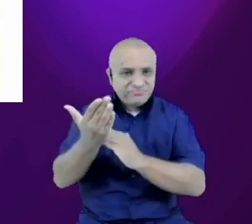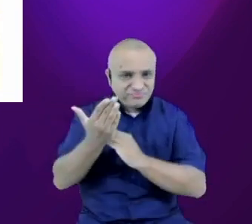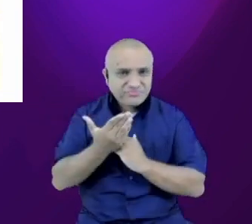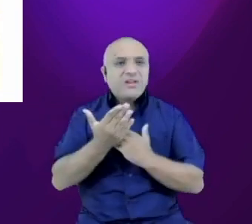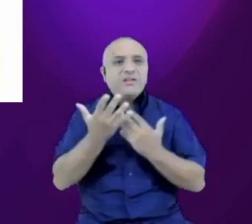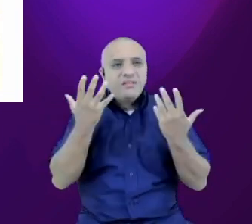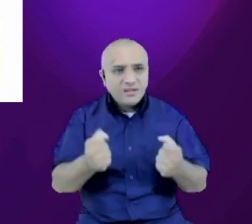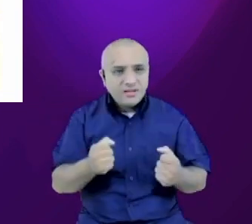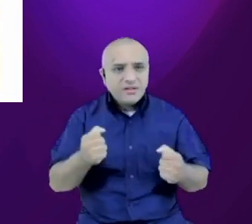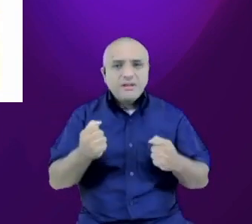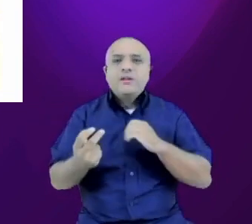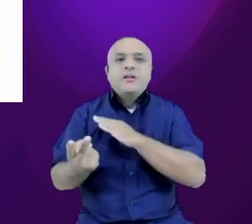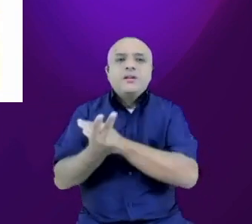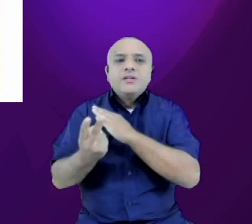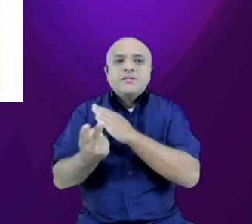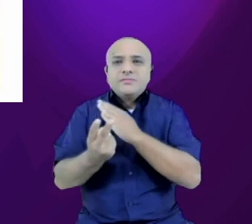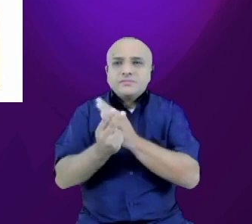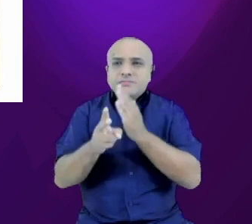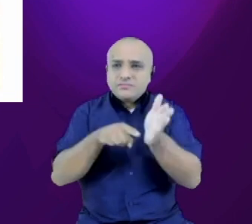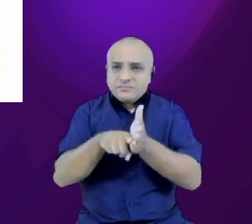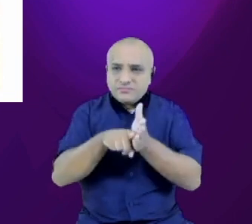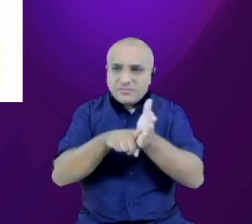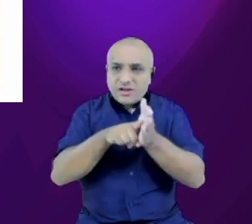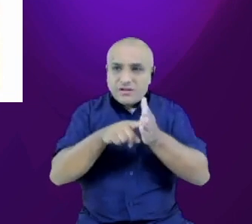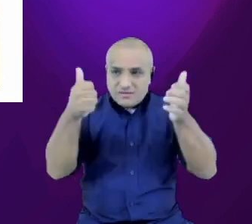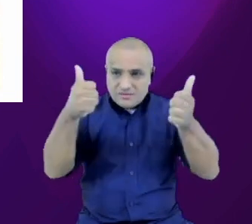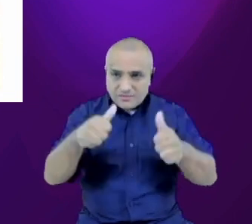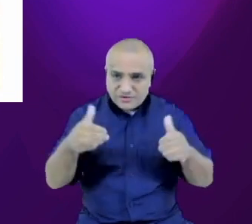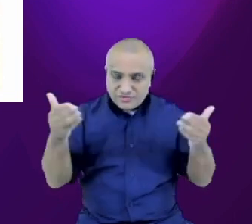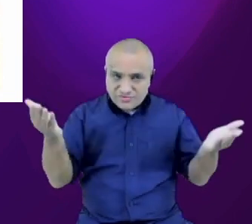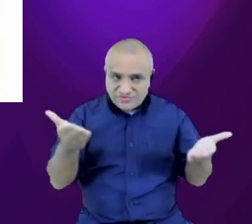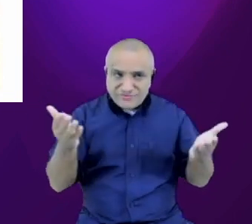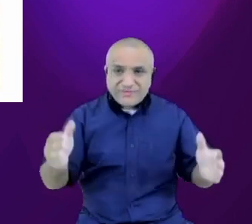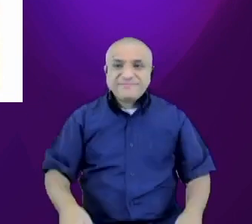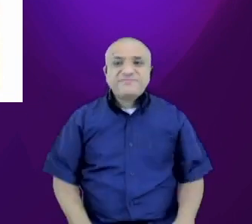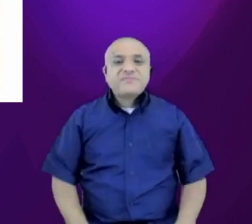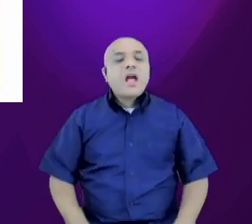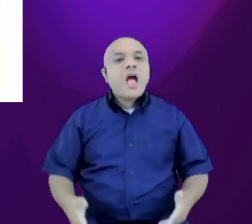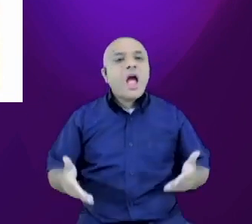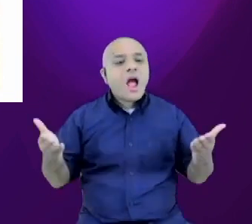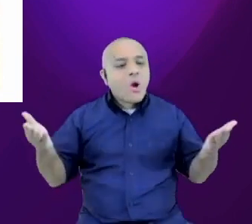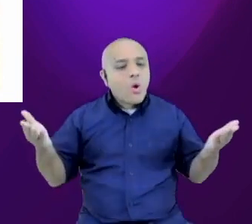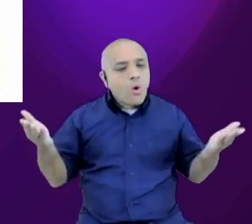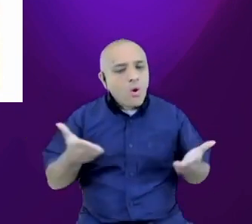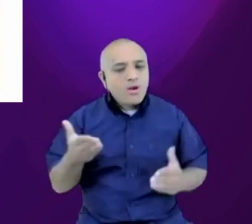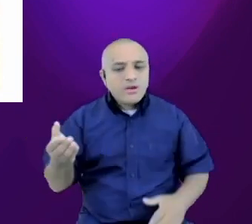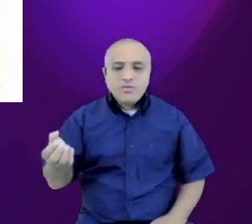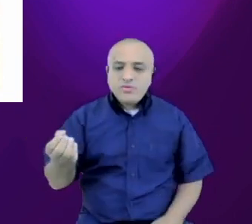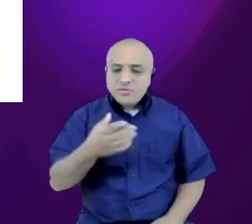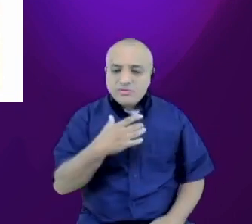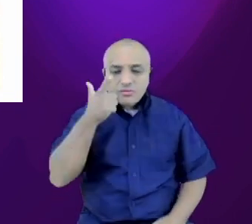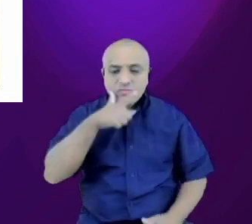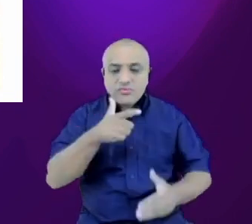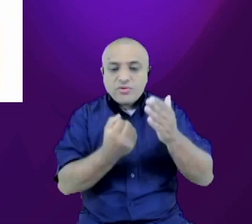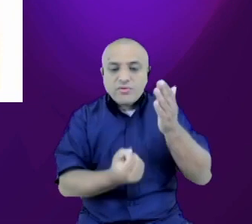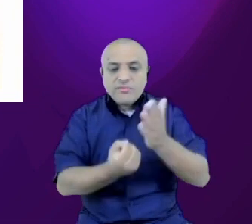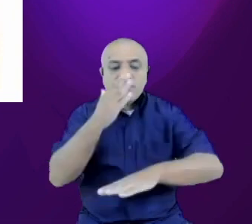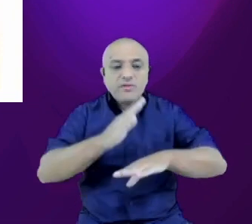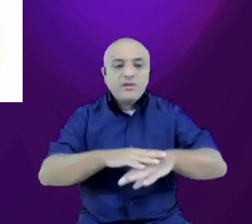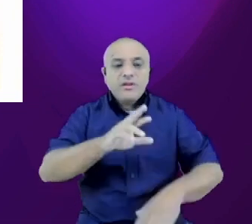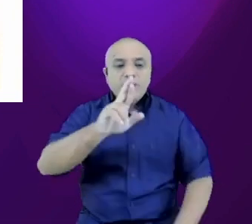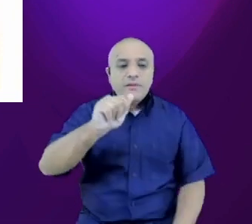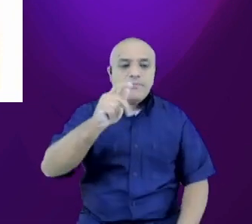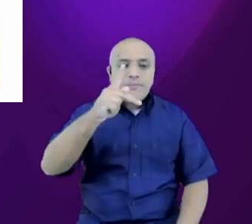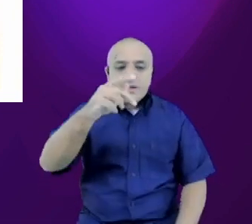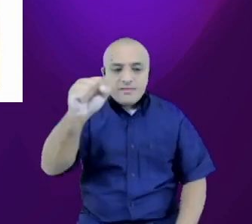estar na vanguarda do diagnóstico por imagem hoje. E agora, recentemente, a gente conseguiu fazer a implementação do RIS-PACS